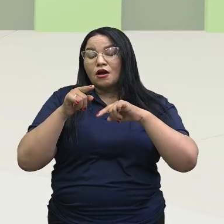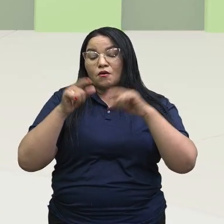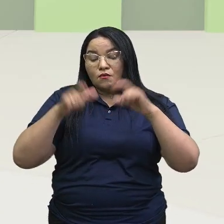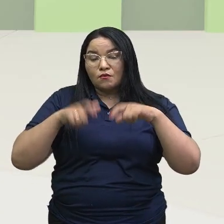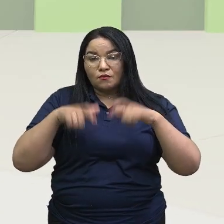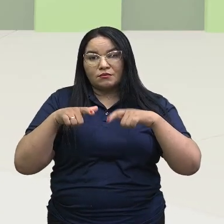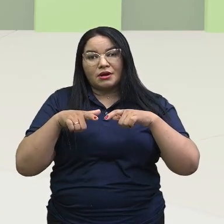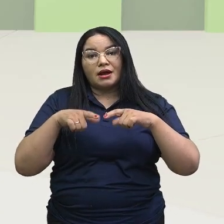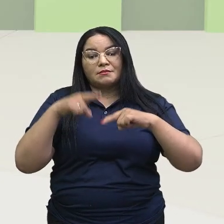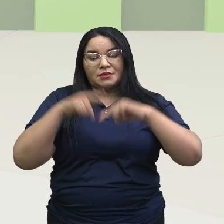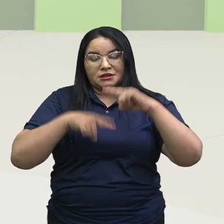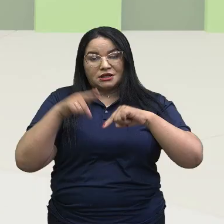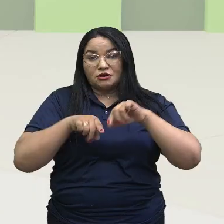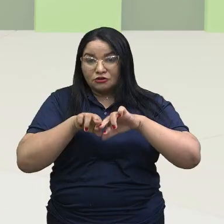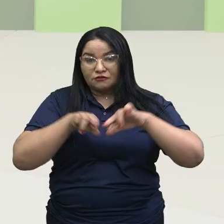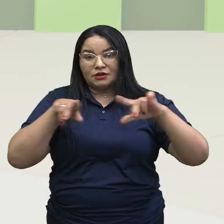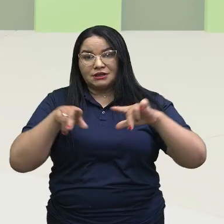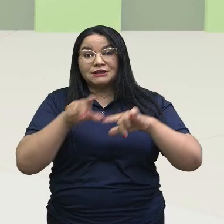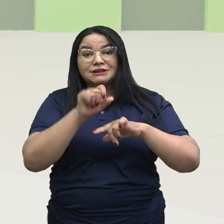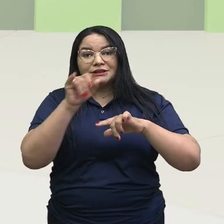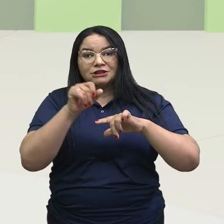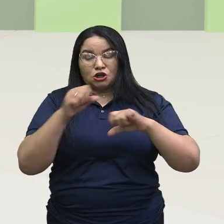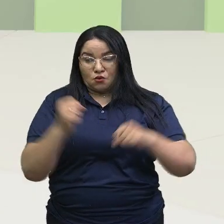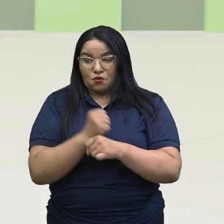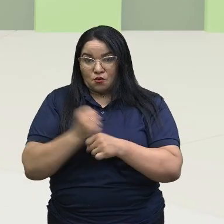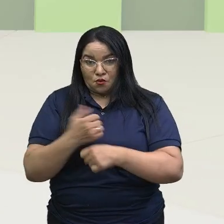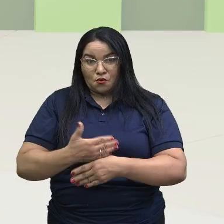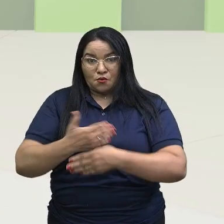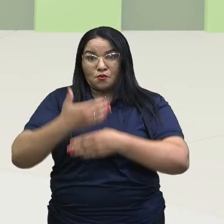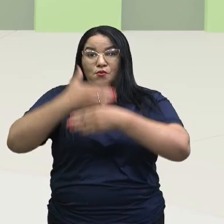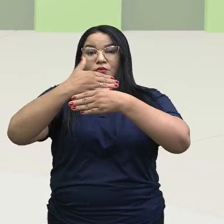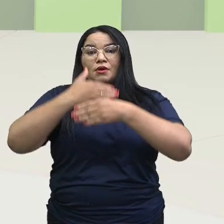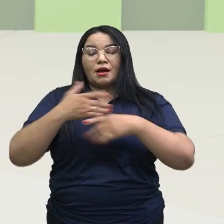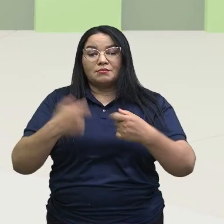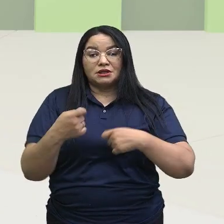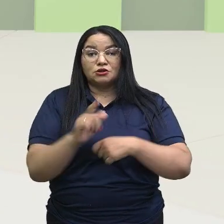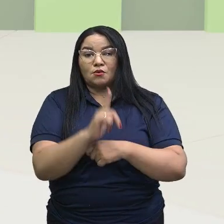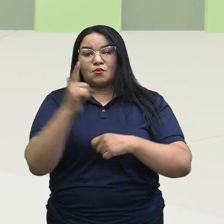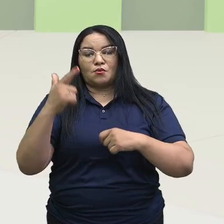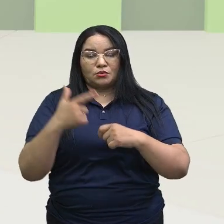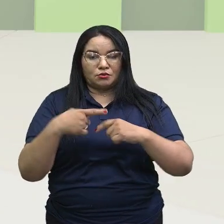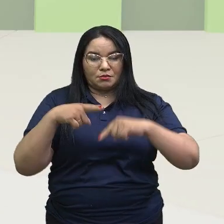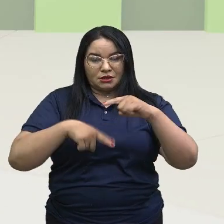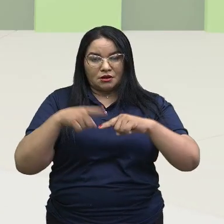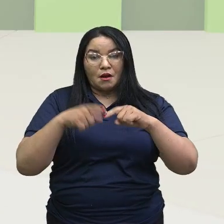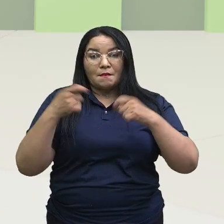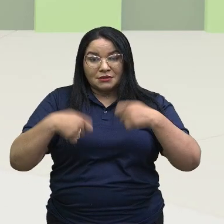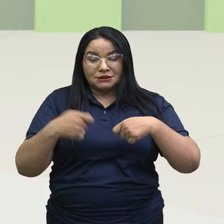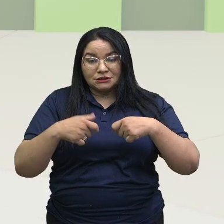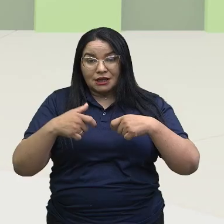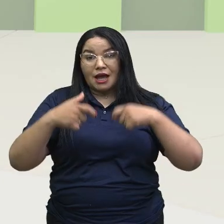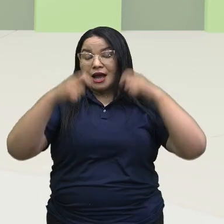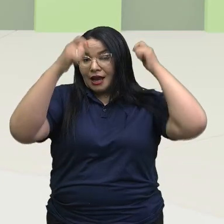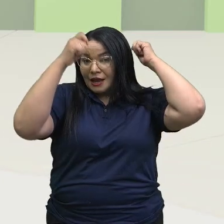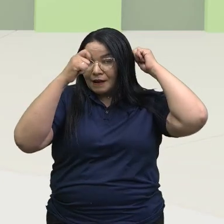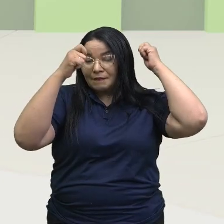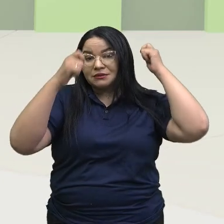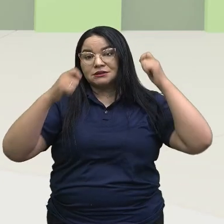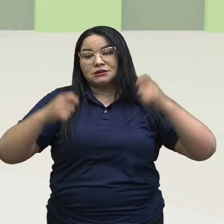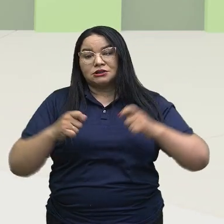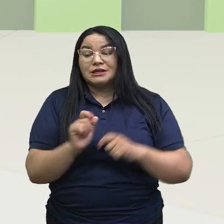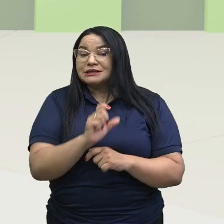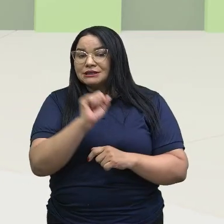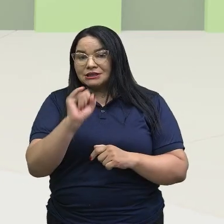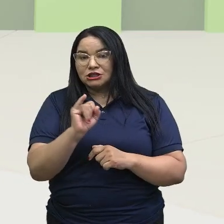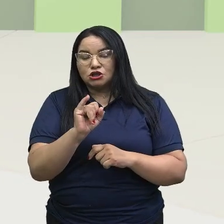tá? Se você estiver numa área de construção, provavelmente você vai precisar ali de um capacete, né? Se você tiver um lugar